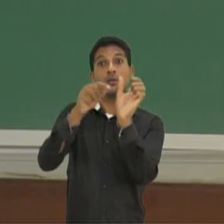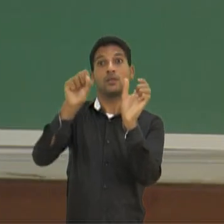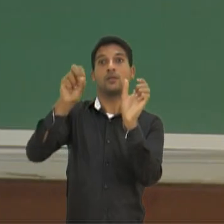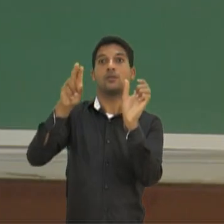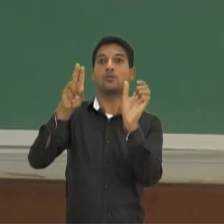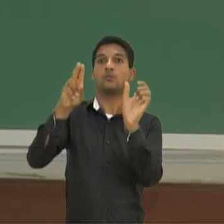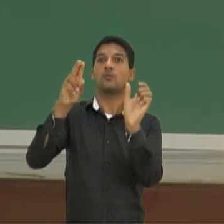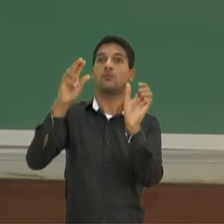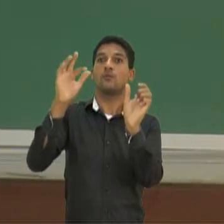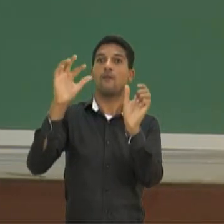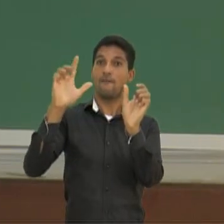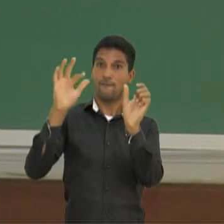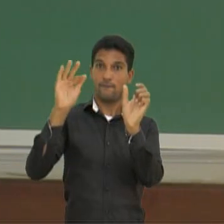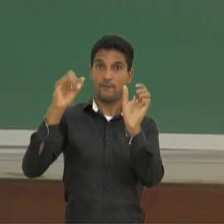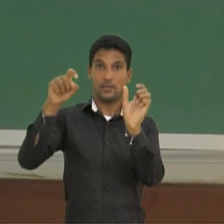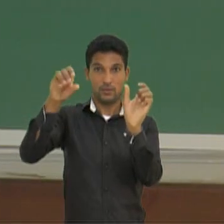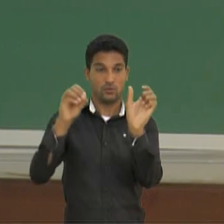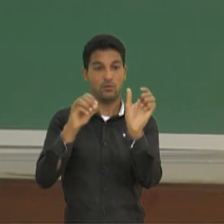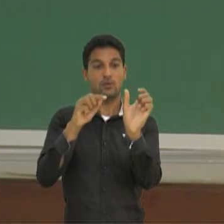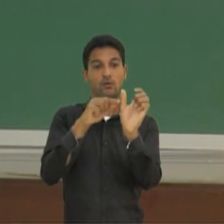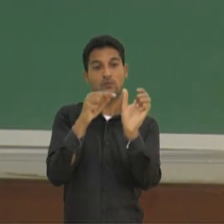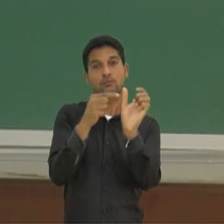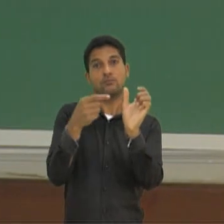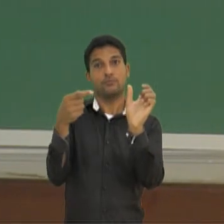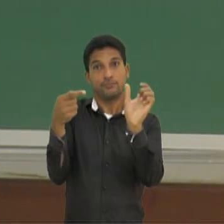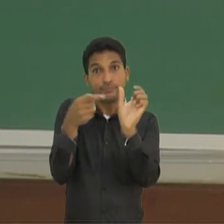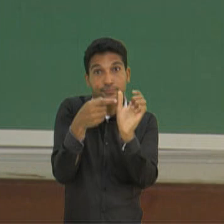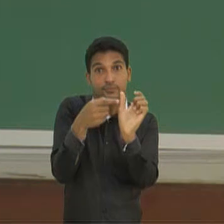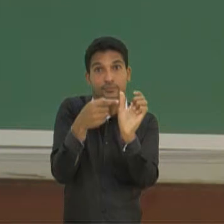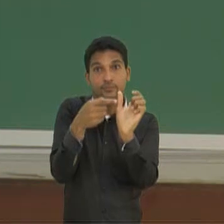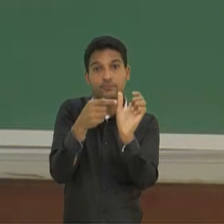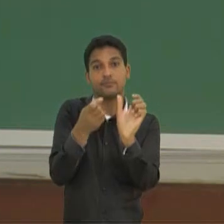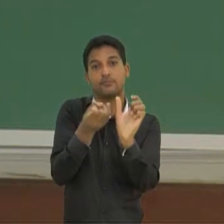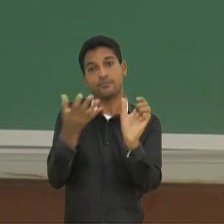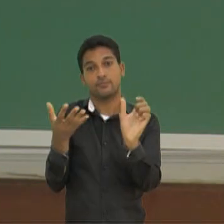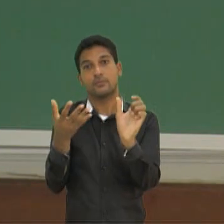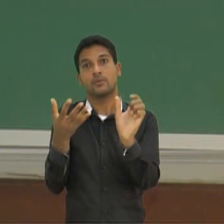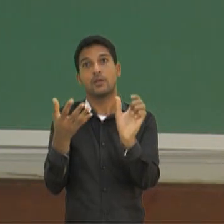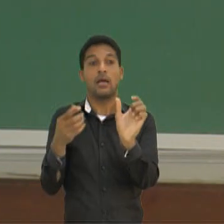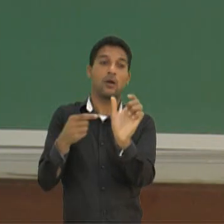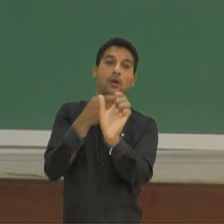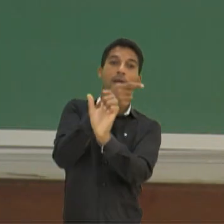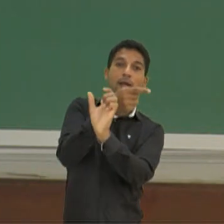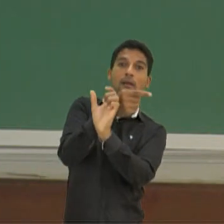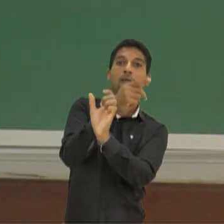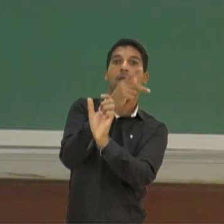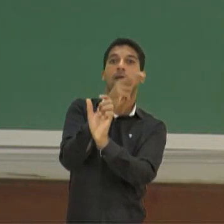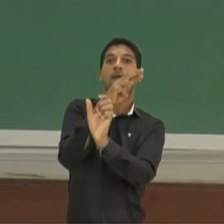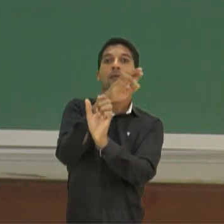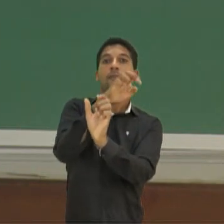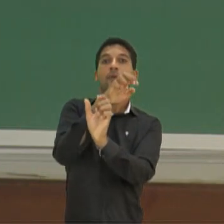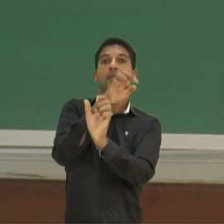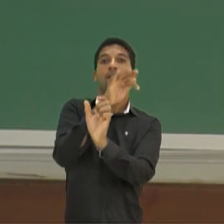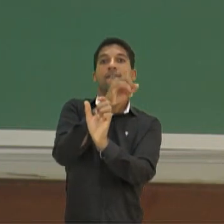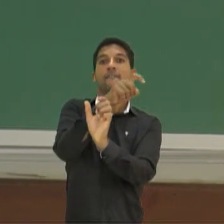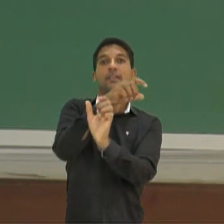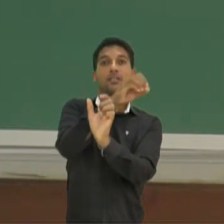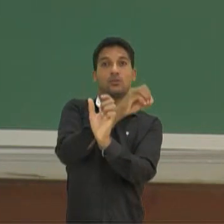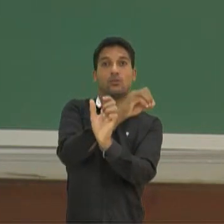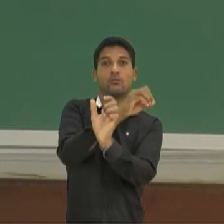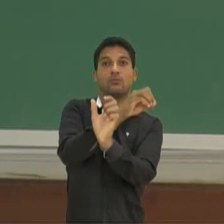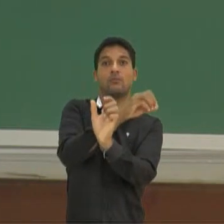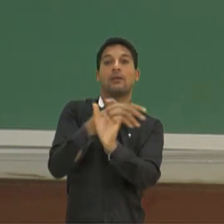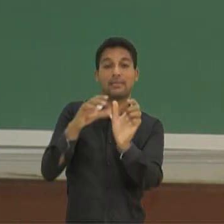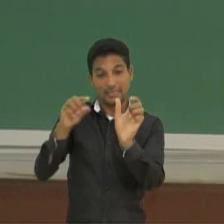que a gente forma ali as palavras, né? Lembram, derivação prefixal é quando eu coloco um prefixo na palavra, a gente vê sempre como exemplo a